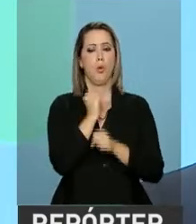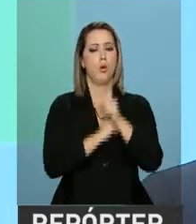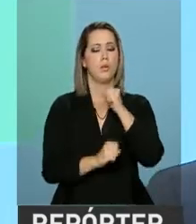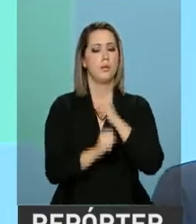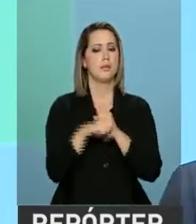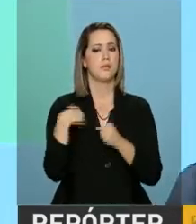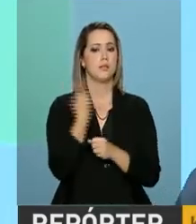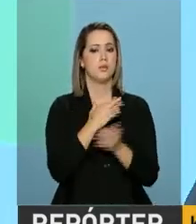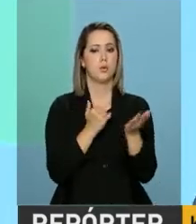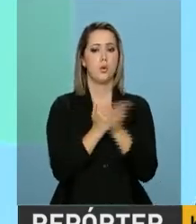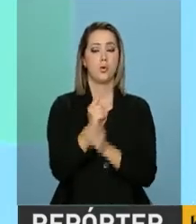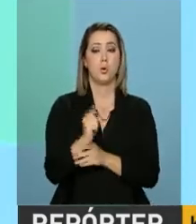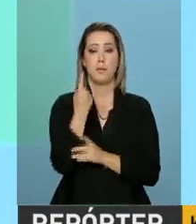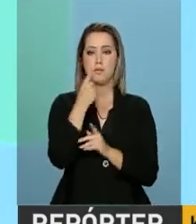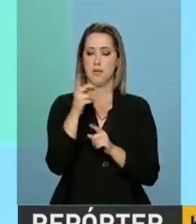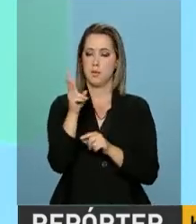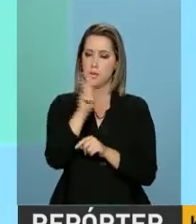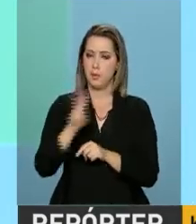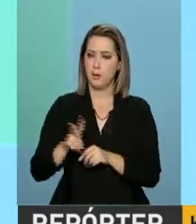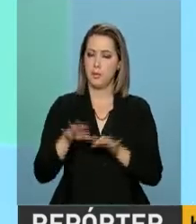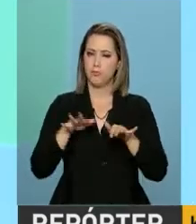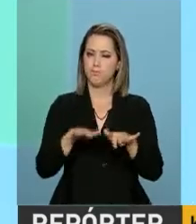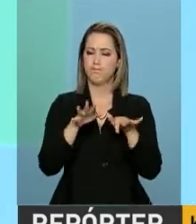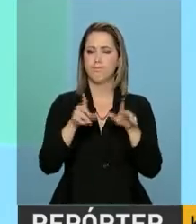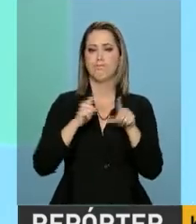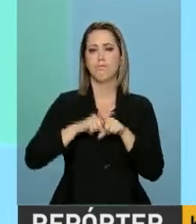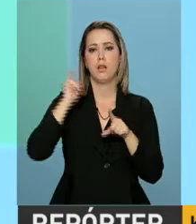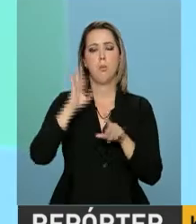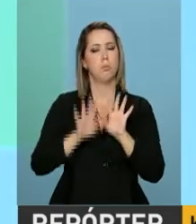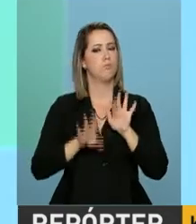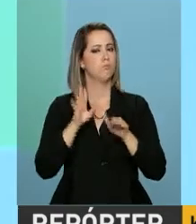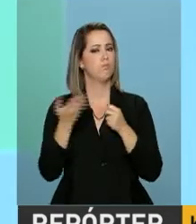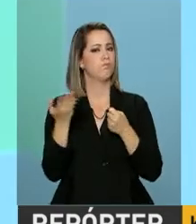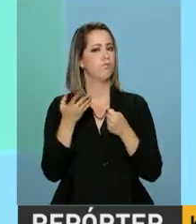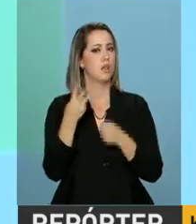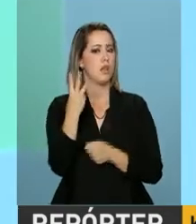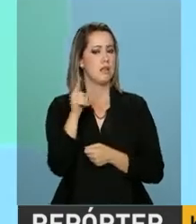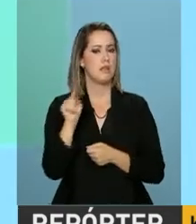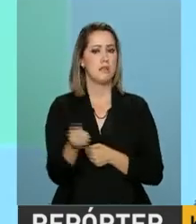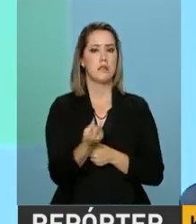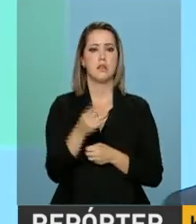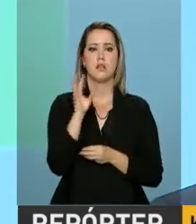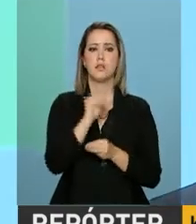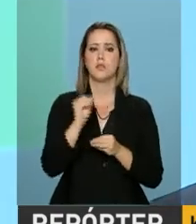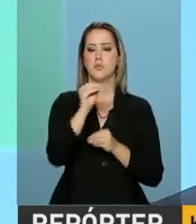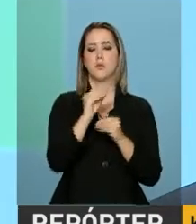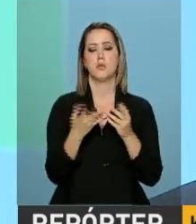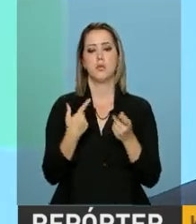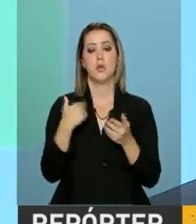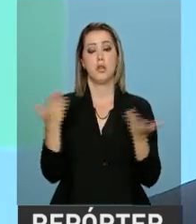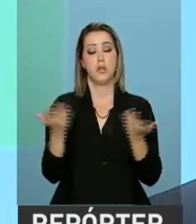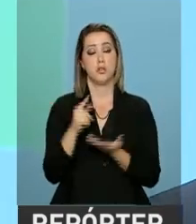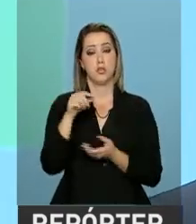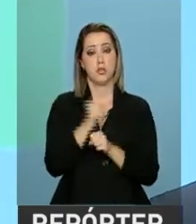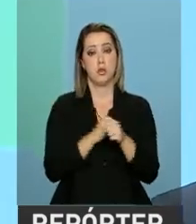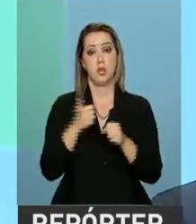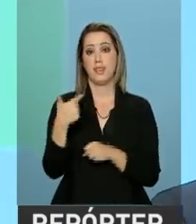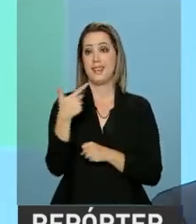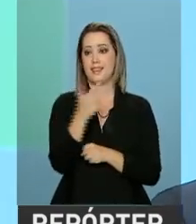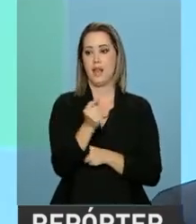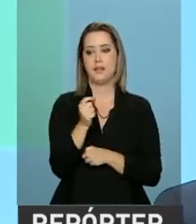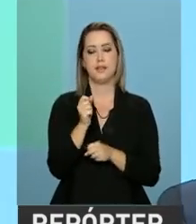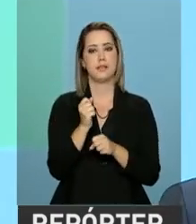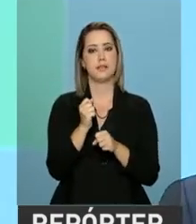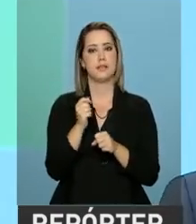o primeiro mutirão tivemos em torno de 3 mil procedimentos que se anos um com quase 10 mil procedimentos em um